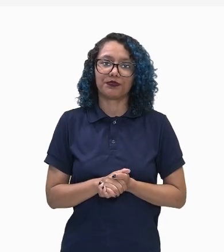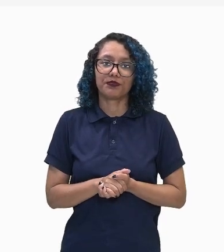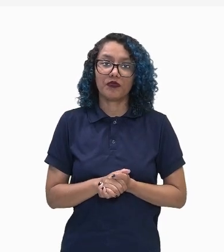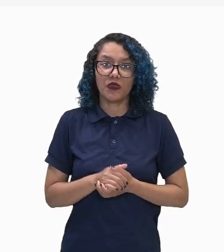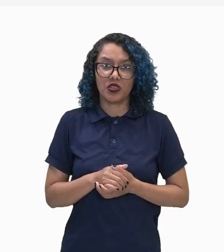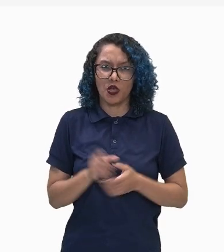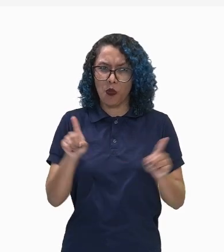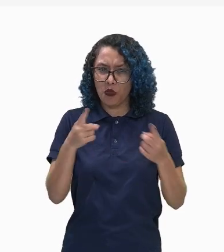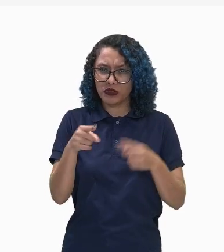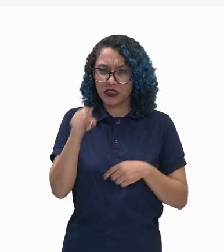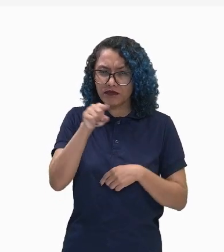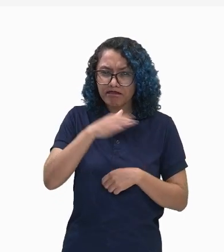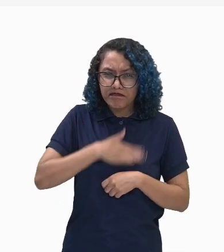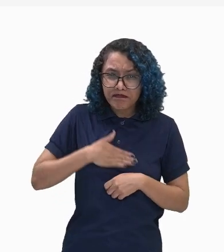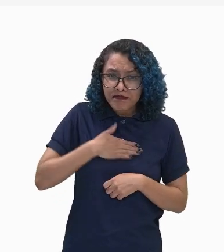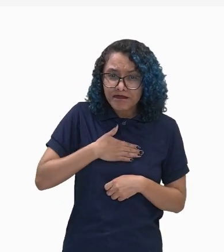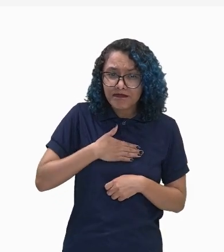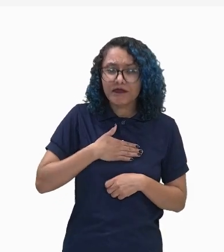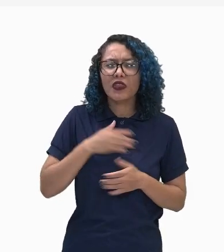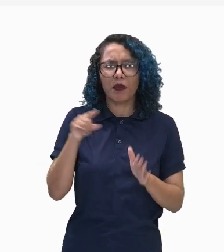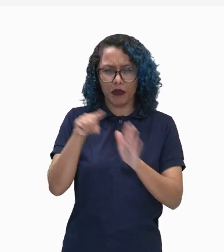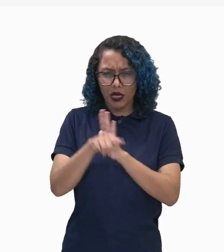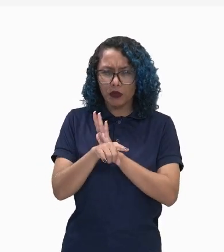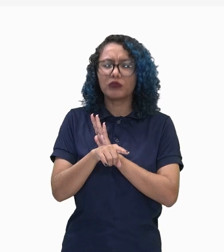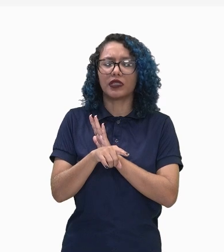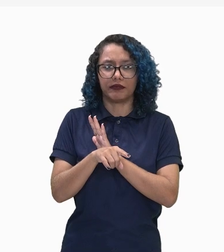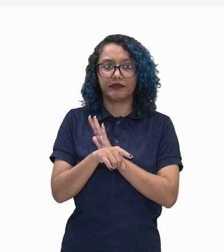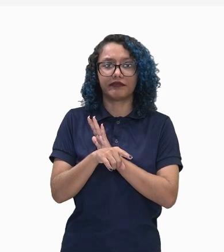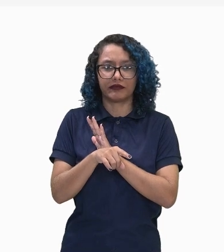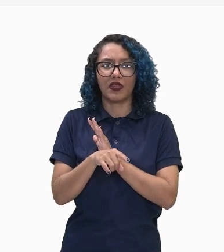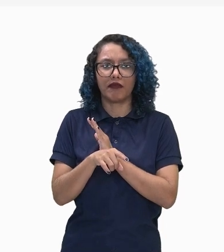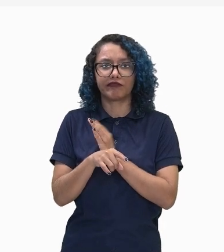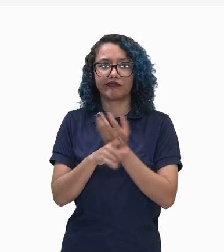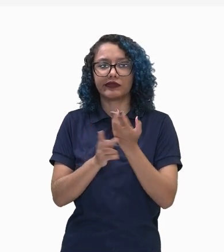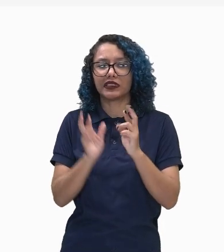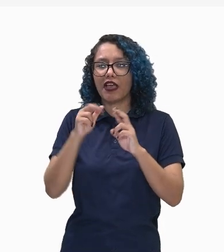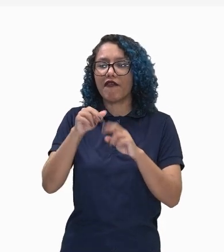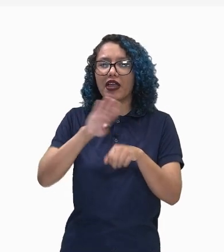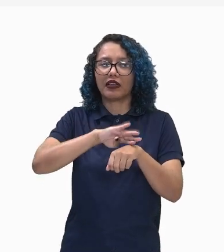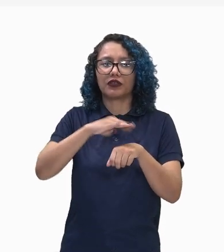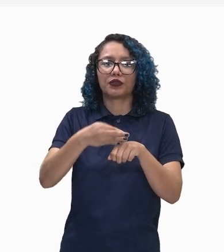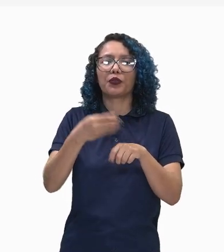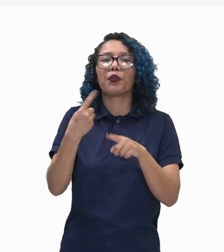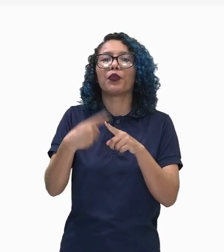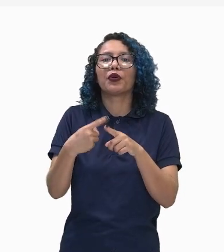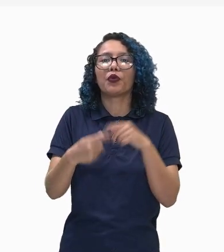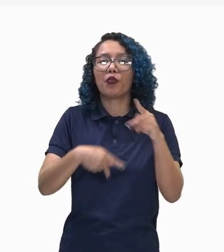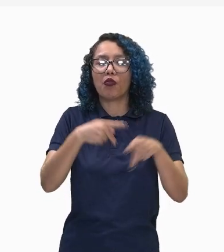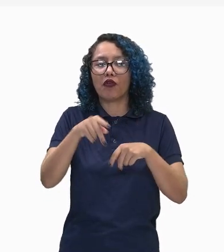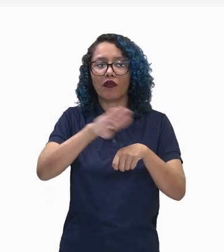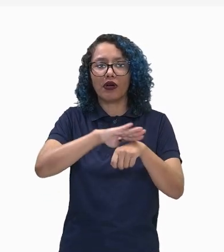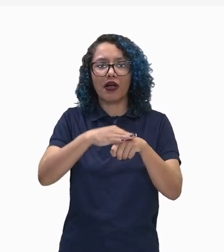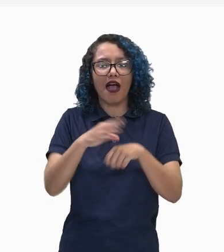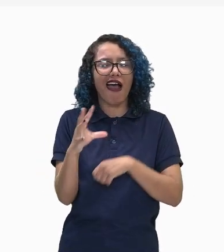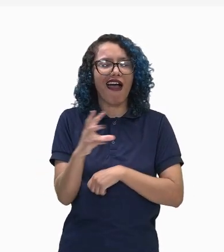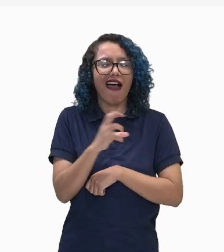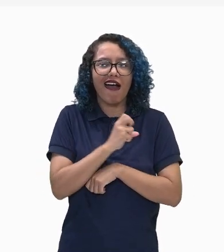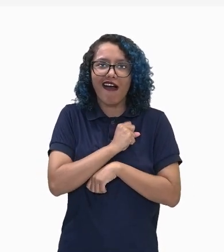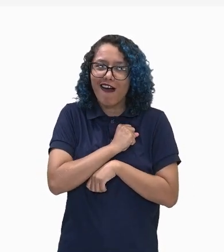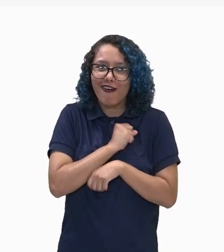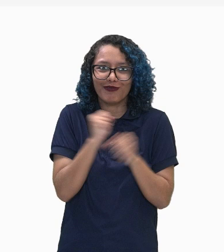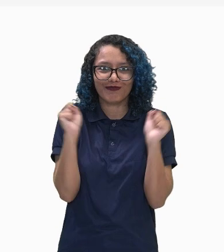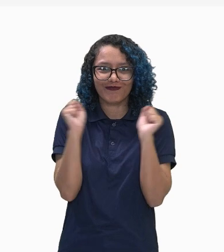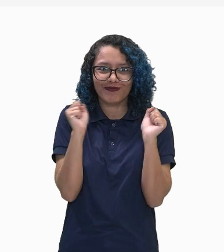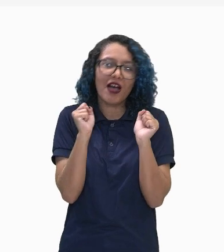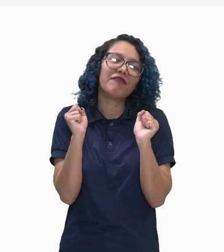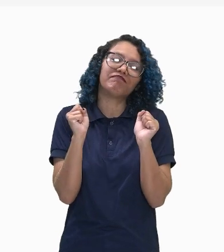você gosta de música? É a pergunta quando se fala de Itacoatiara. A população de Itacoatiara adora, como o Festival